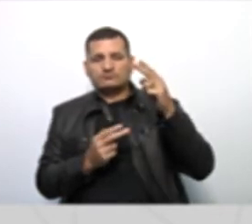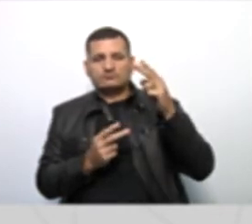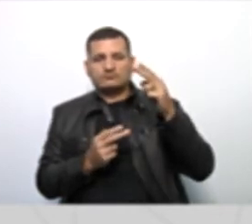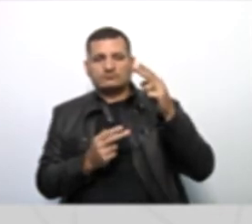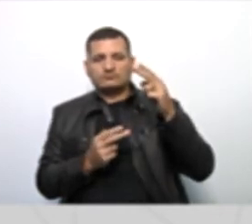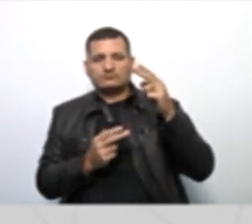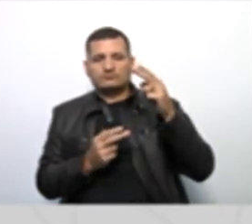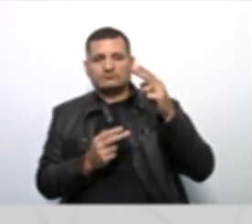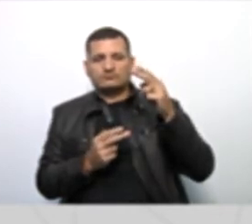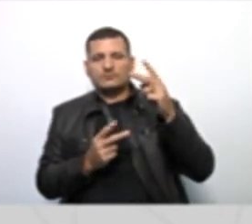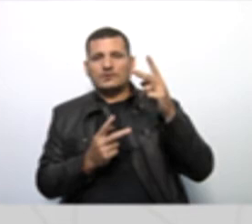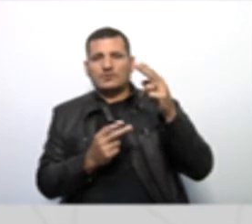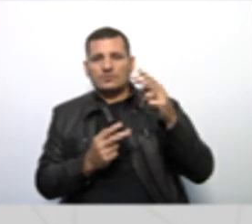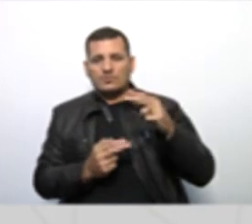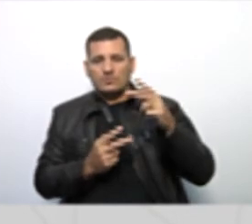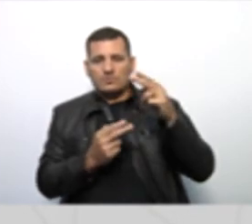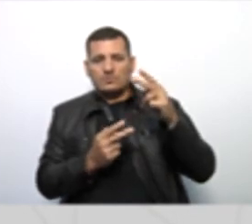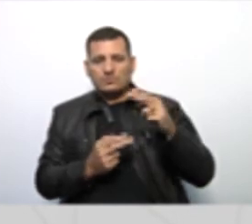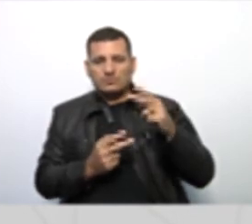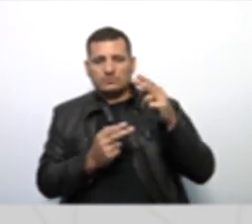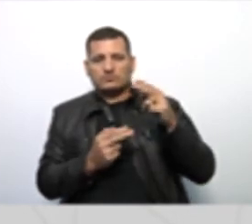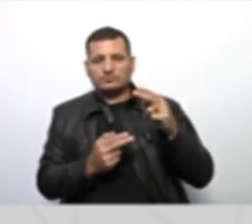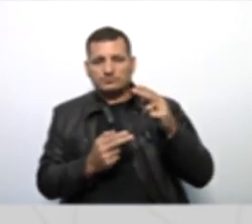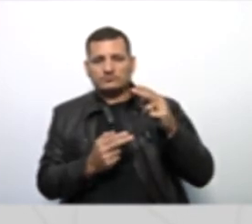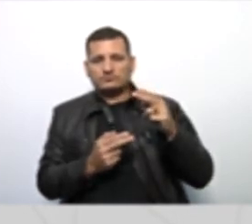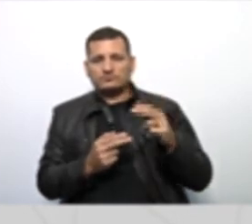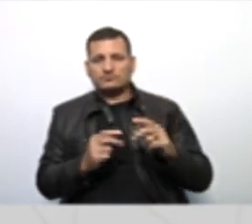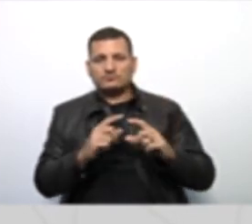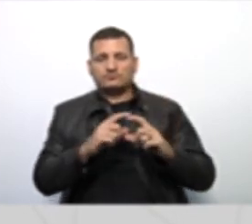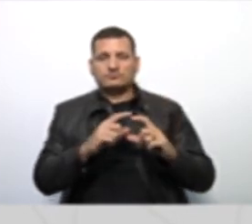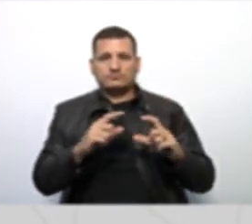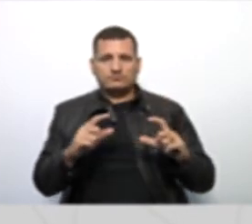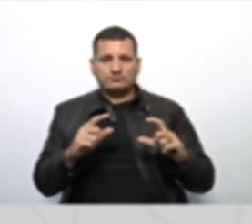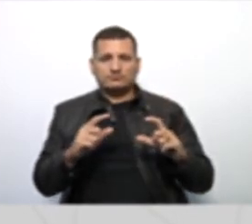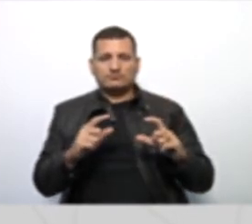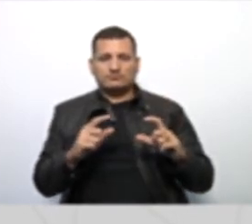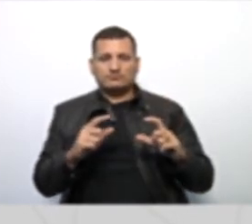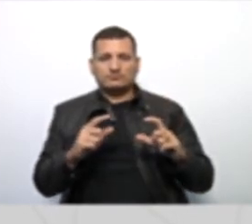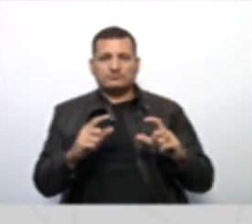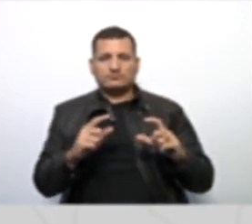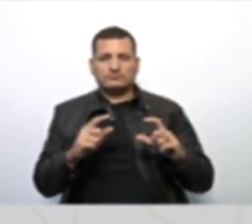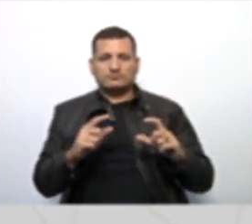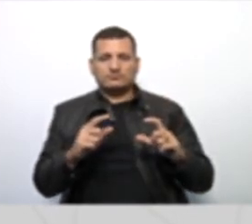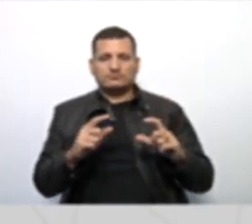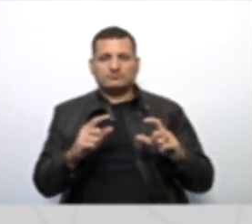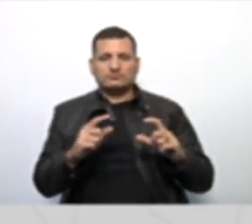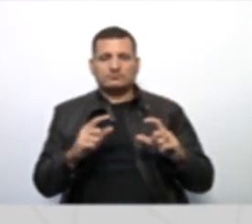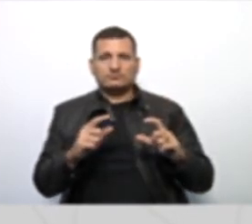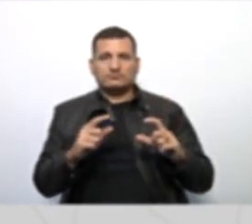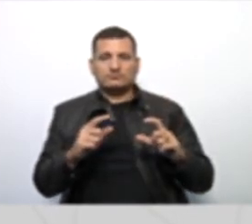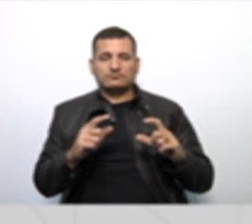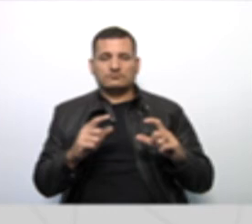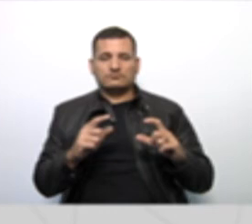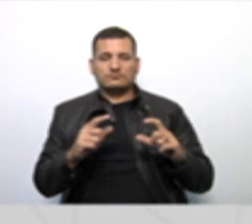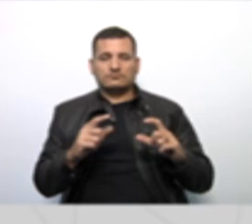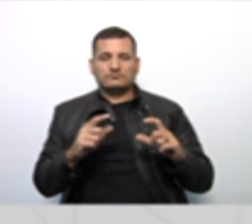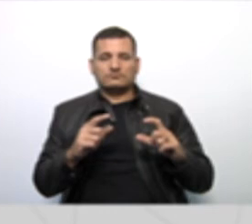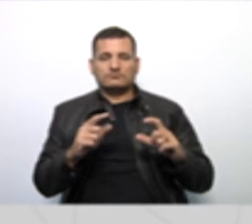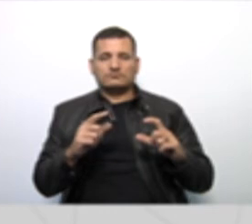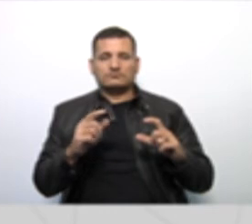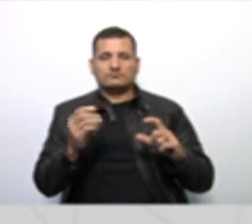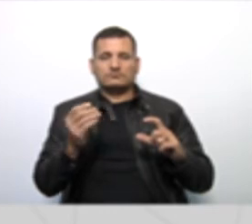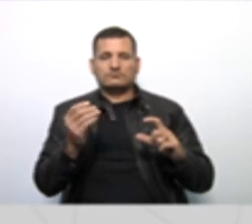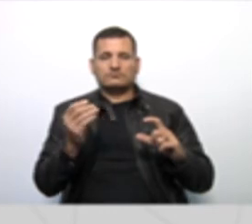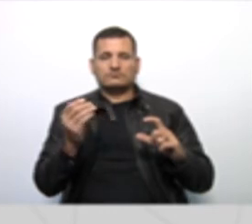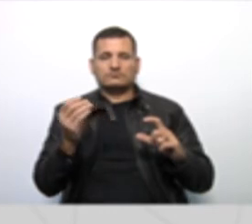isso aqui. Eu tirei isso daqui e coloquei só o PES, tá vendo aqui, ó? Botei só o PES. O PES, ele identifica o